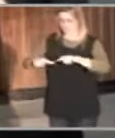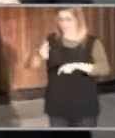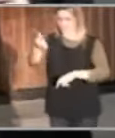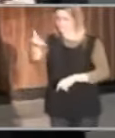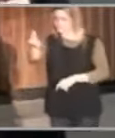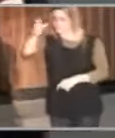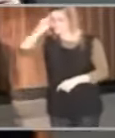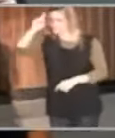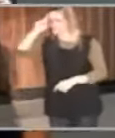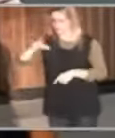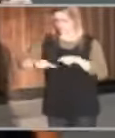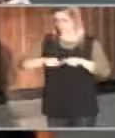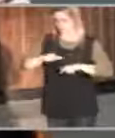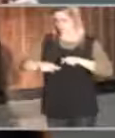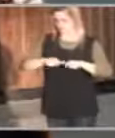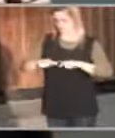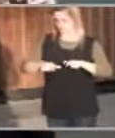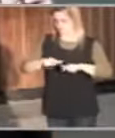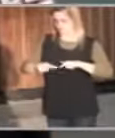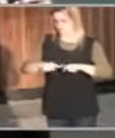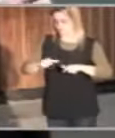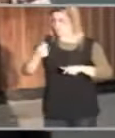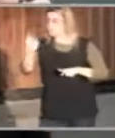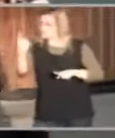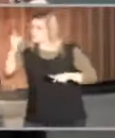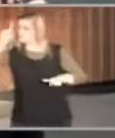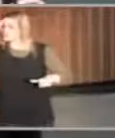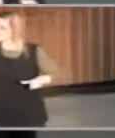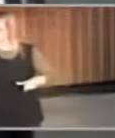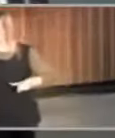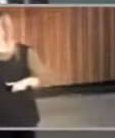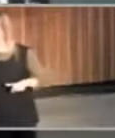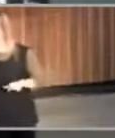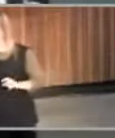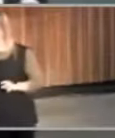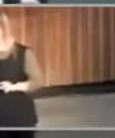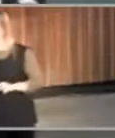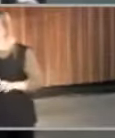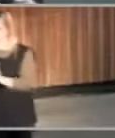e que você separa um dia que não é teu